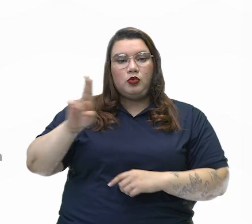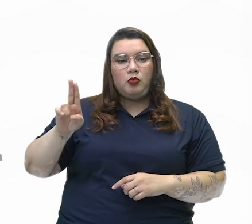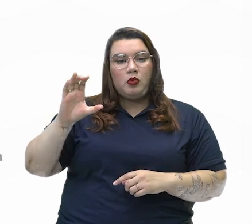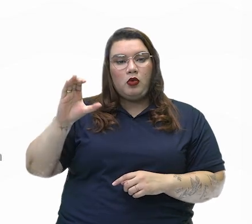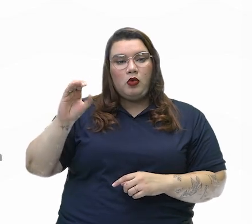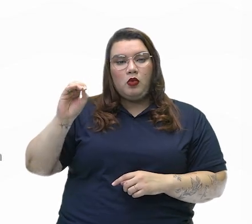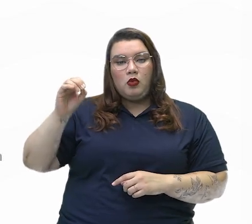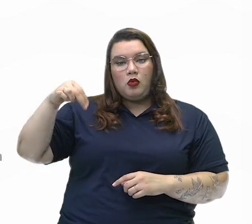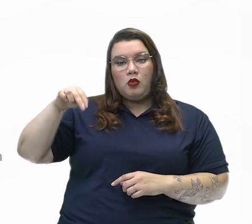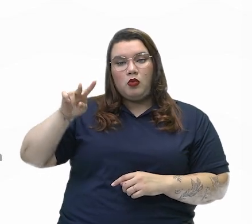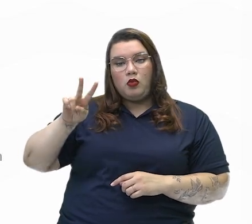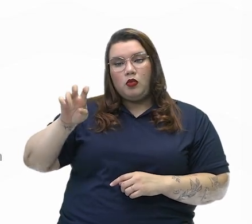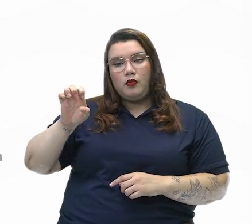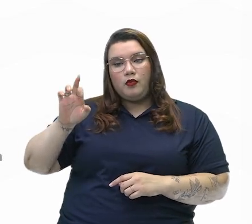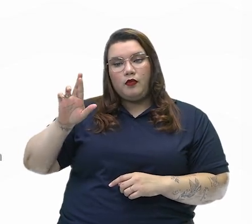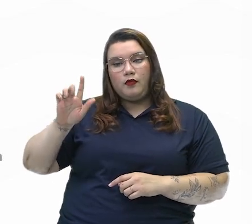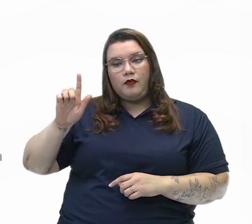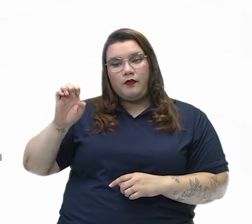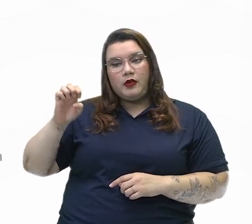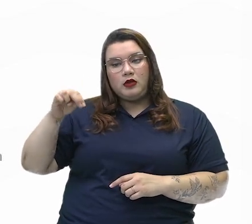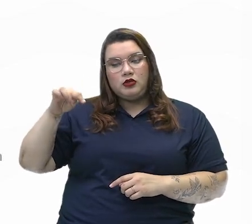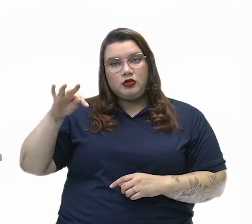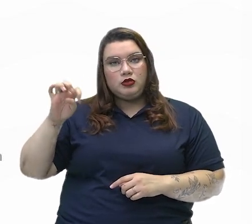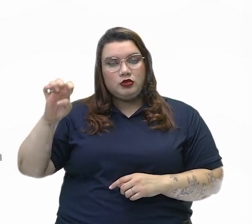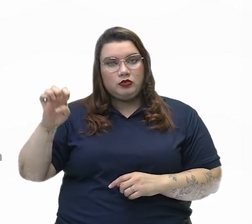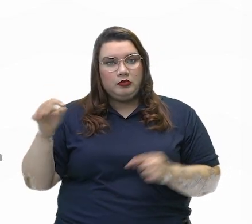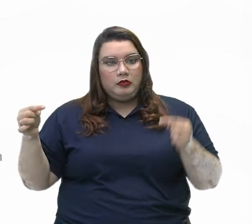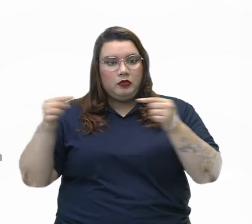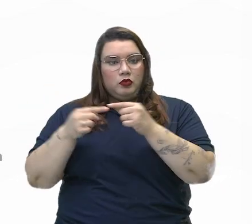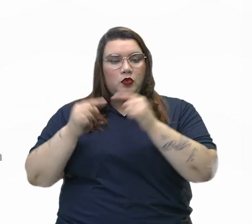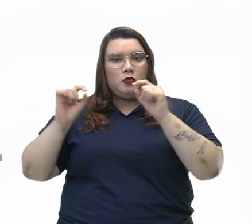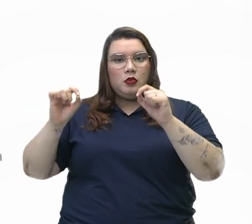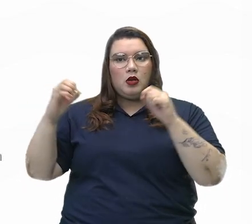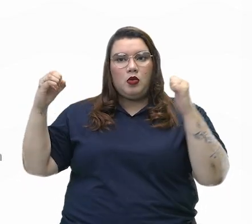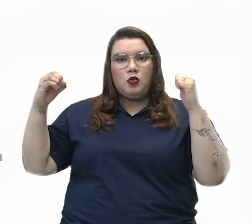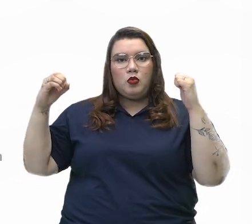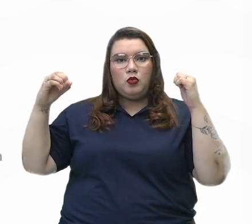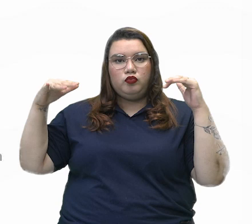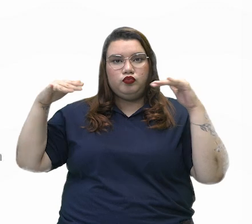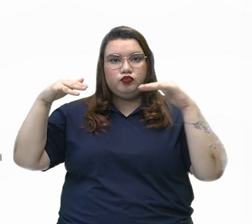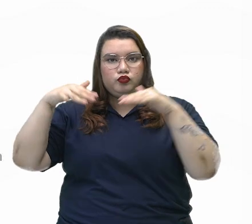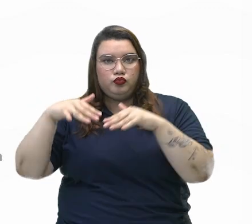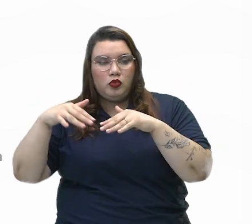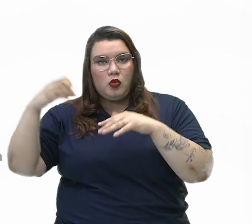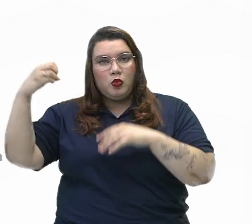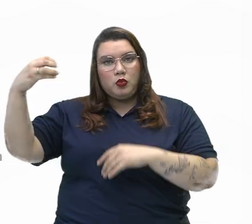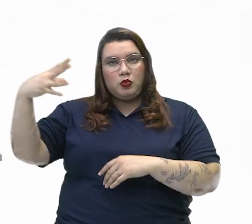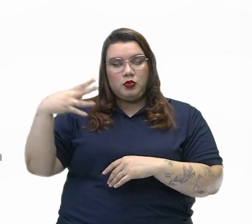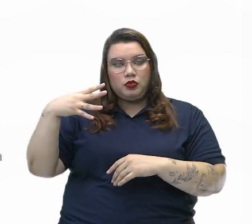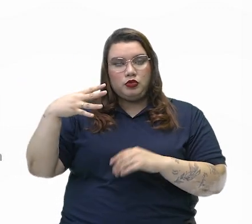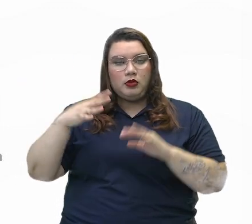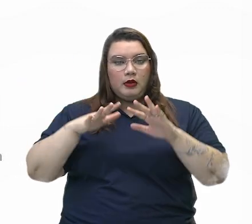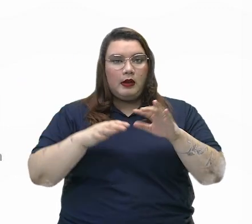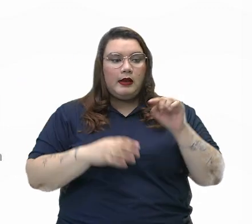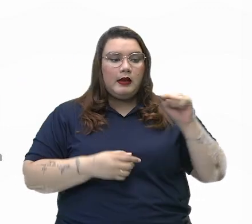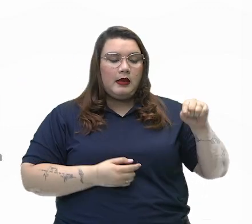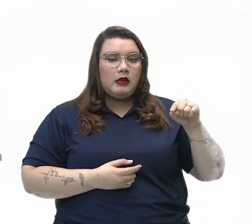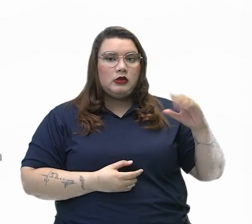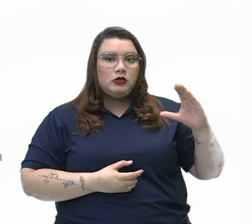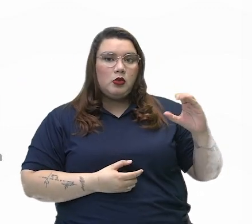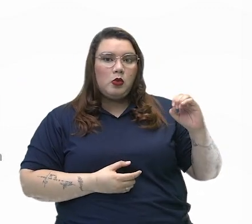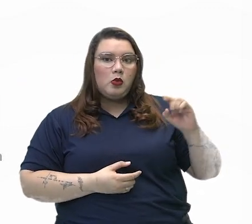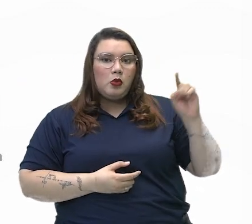que a gente chama de convergente. Já as lentes côncavas são geralmente divergentes. Isso não é uma